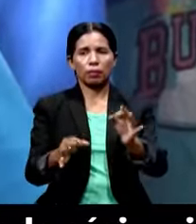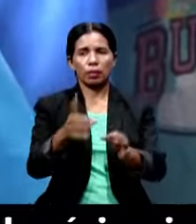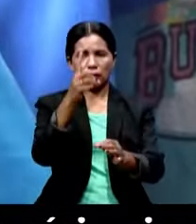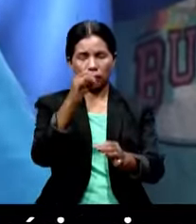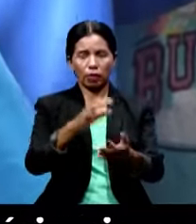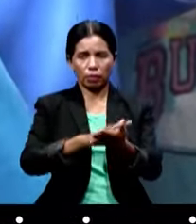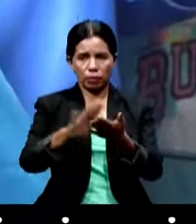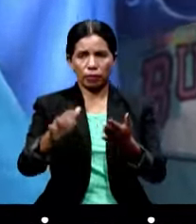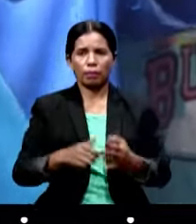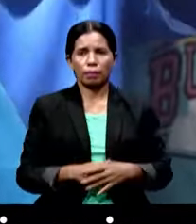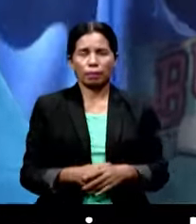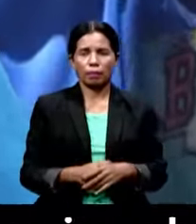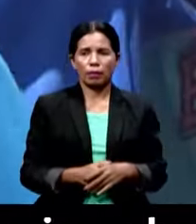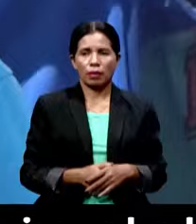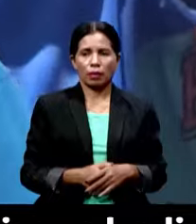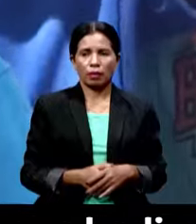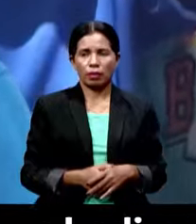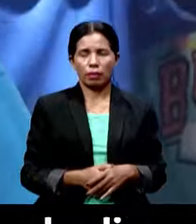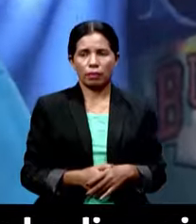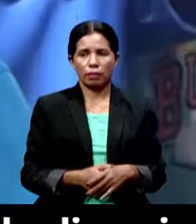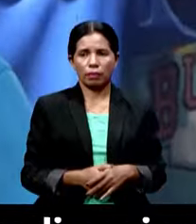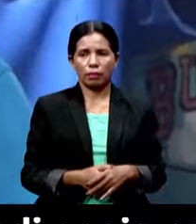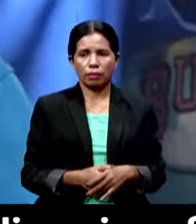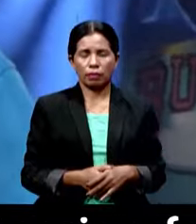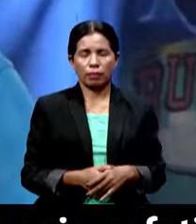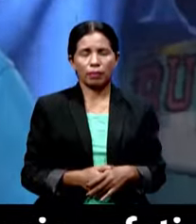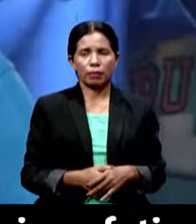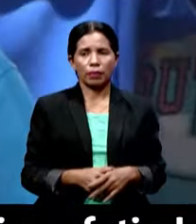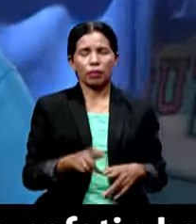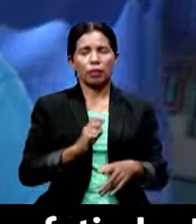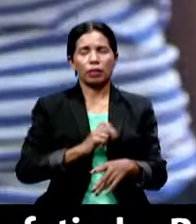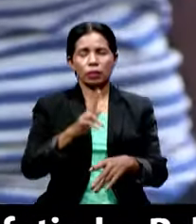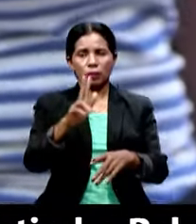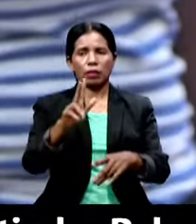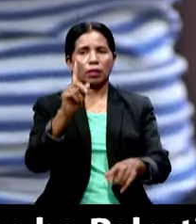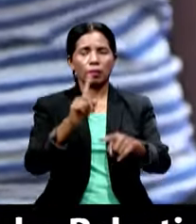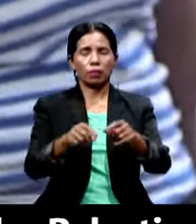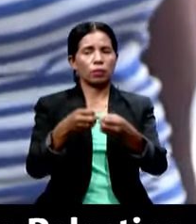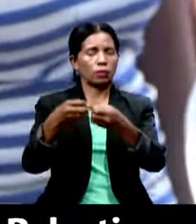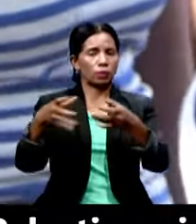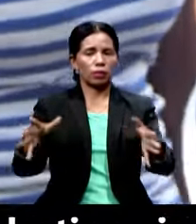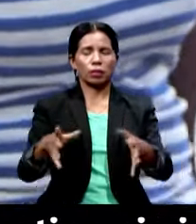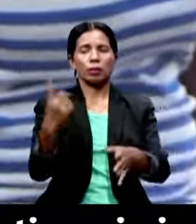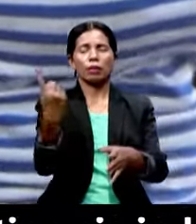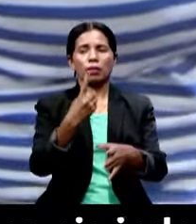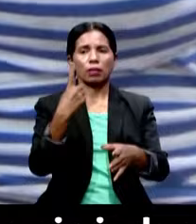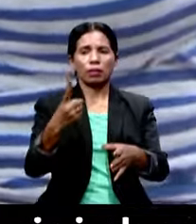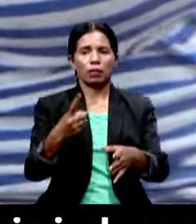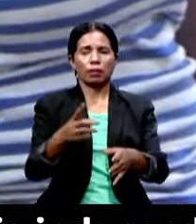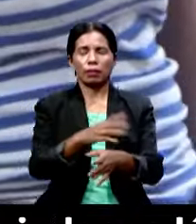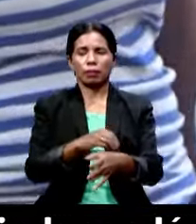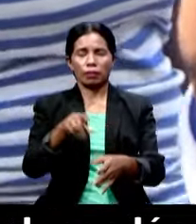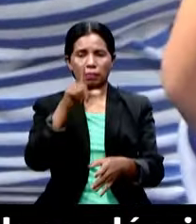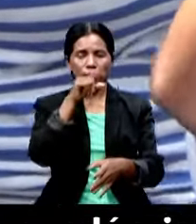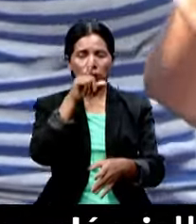makne ha ne para ha ne par tastolu ne usik det maka ha man ra de sir mak hela